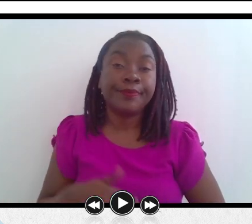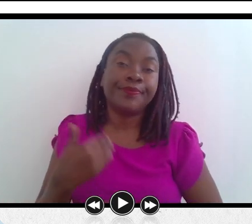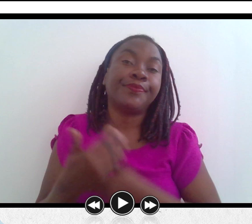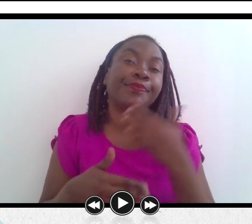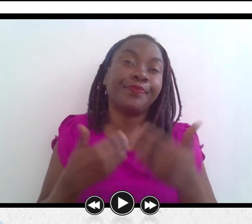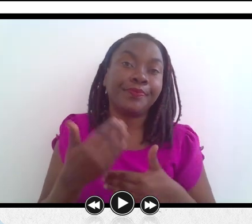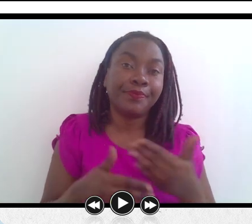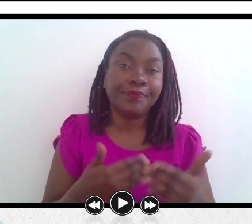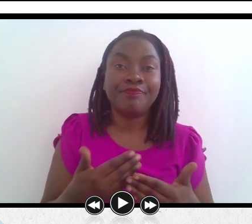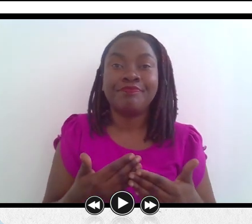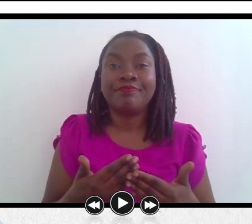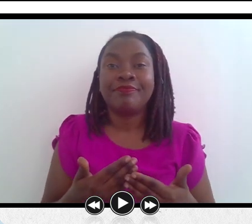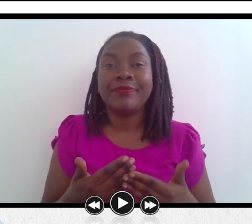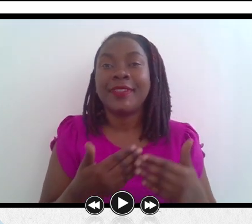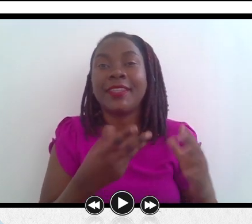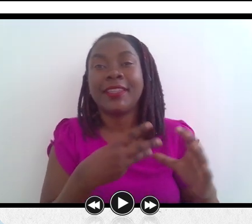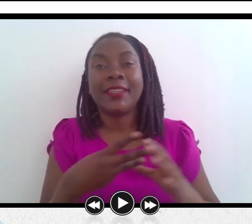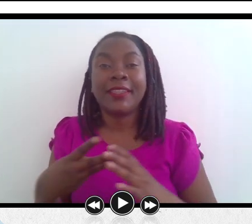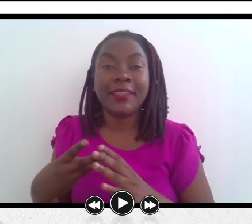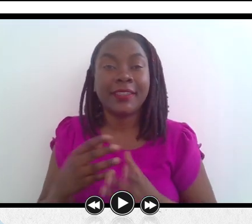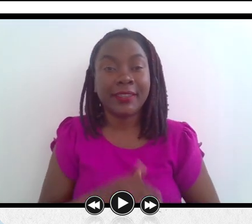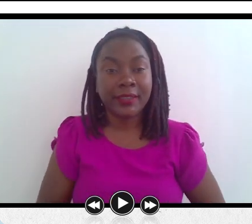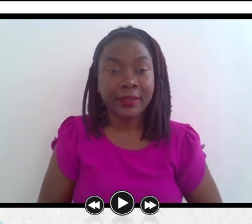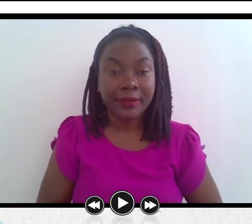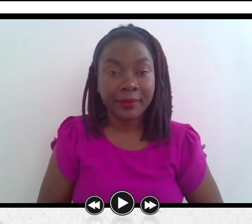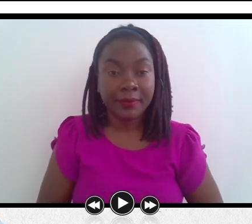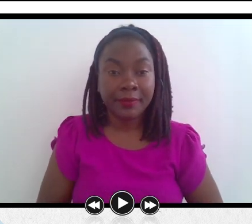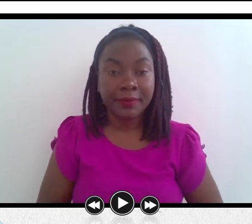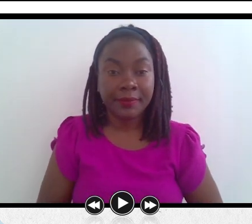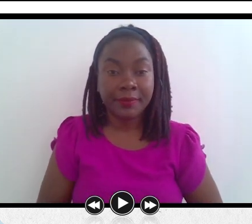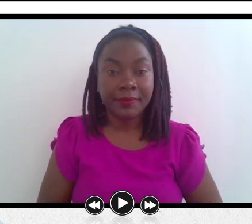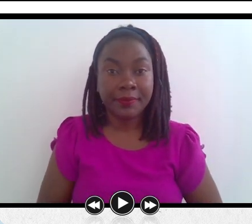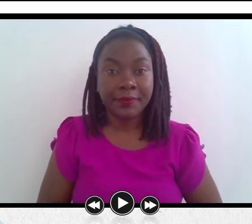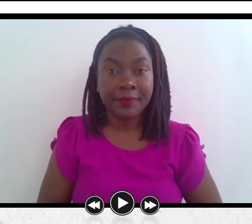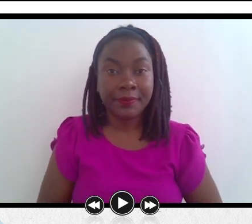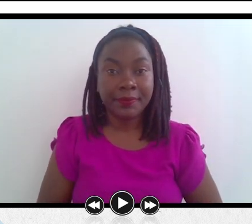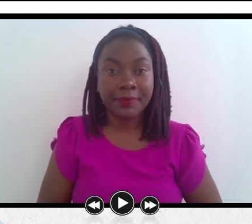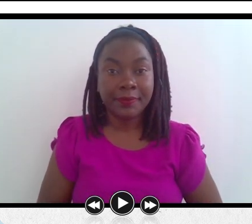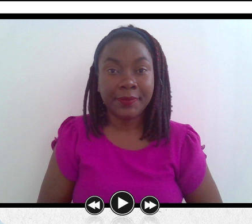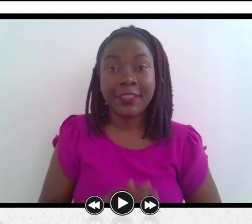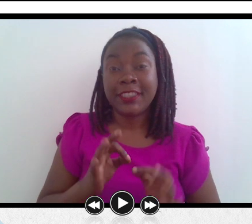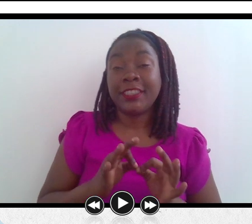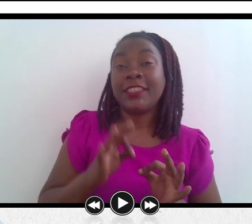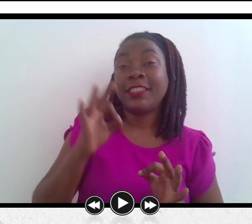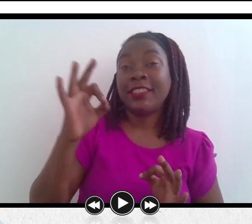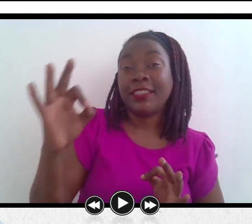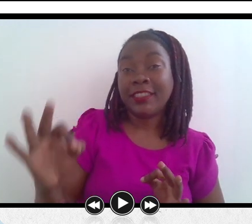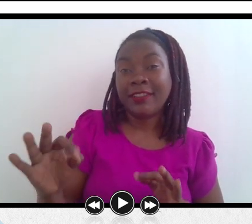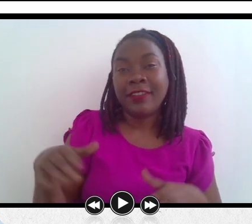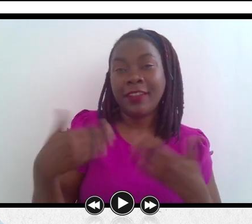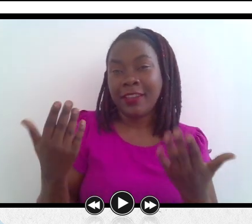estruturais, elas se classificam em extensivas e intensivas. As extensivas são, conforme a gente